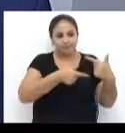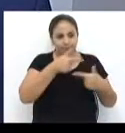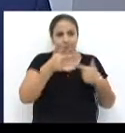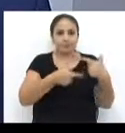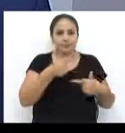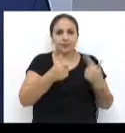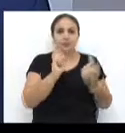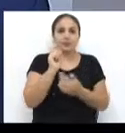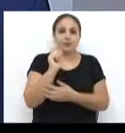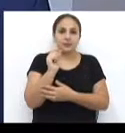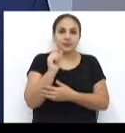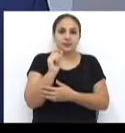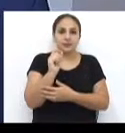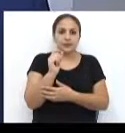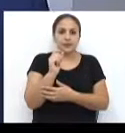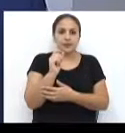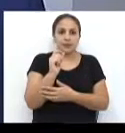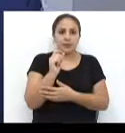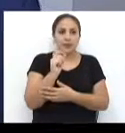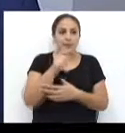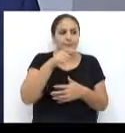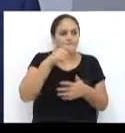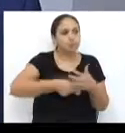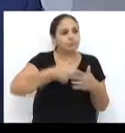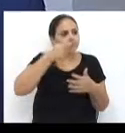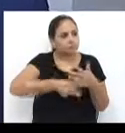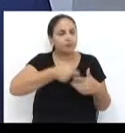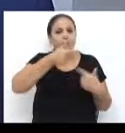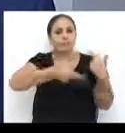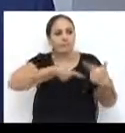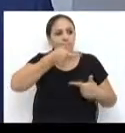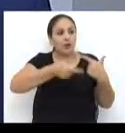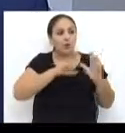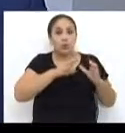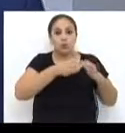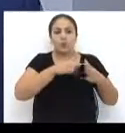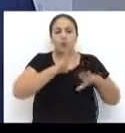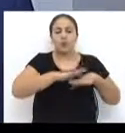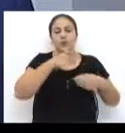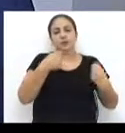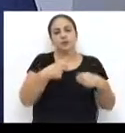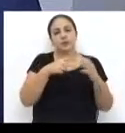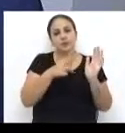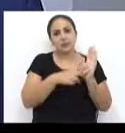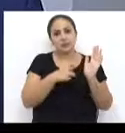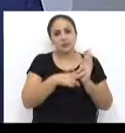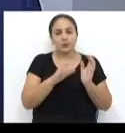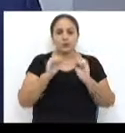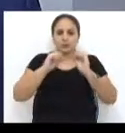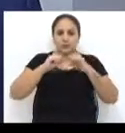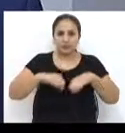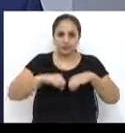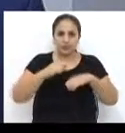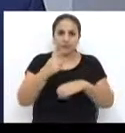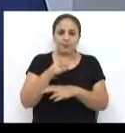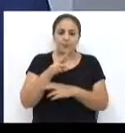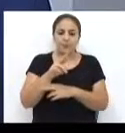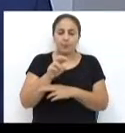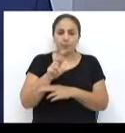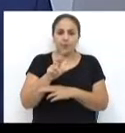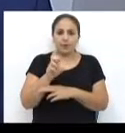que são a mão de obra mais braçal, as categorias que mais precisam de atenção. O sistema